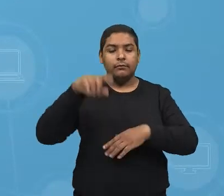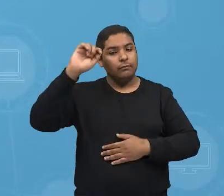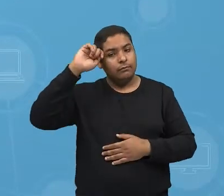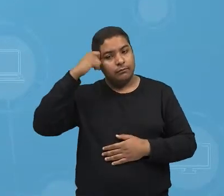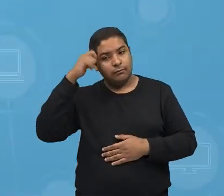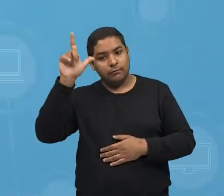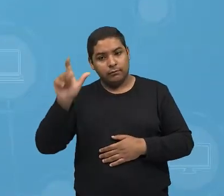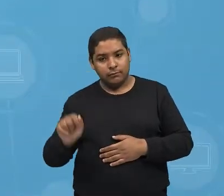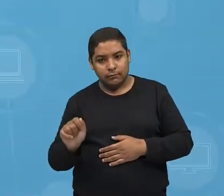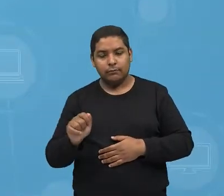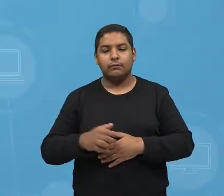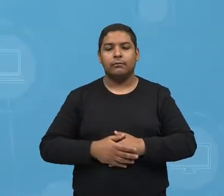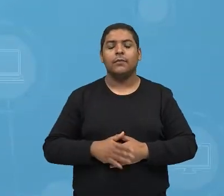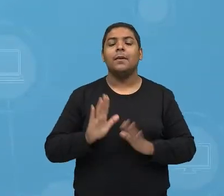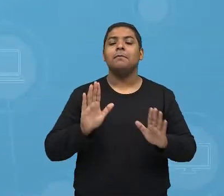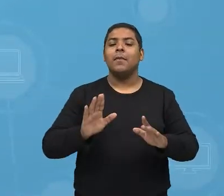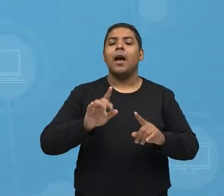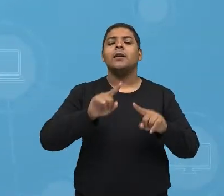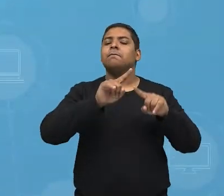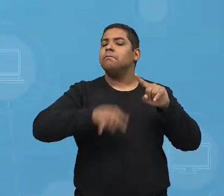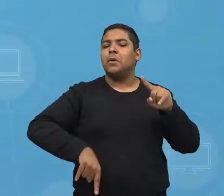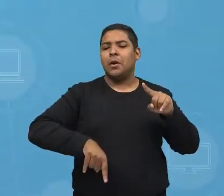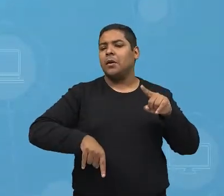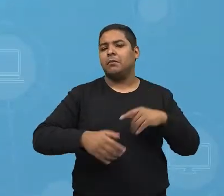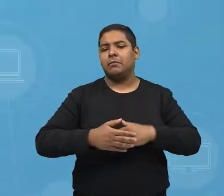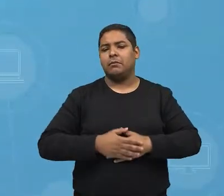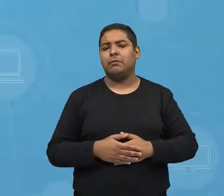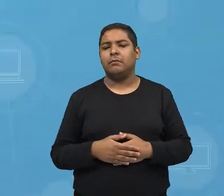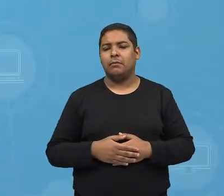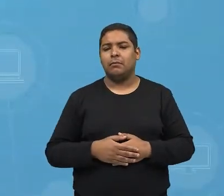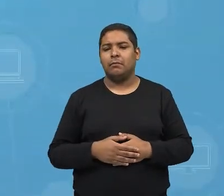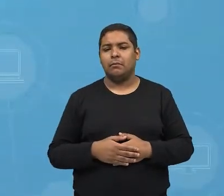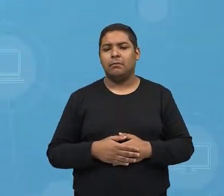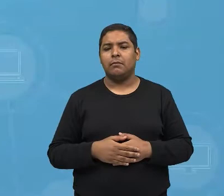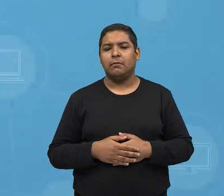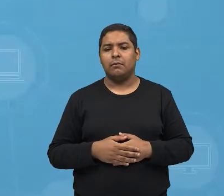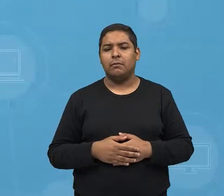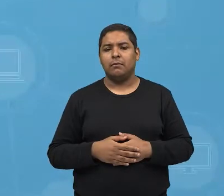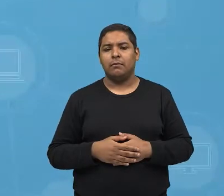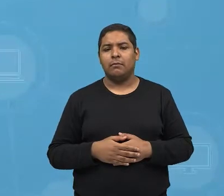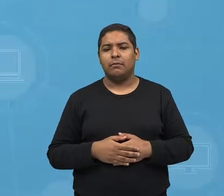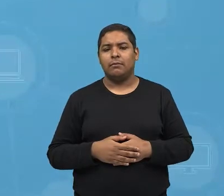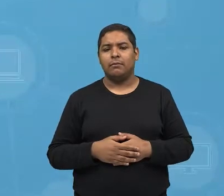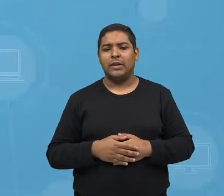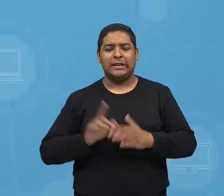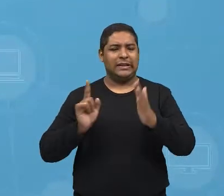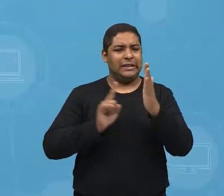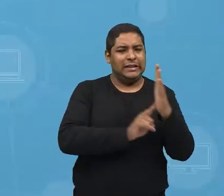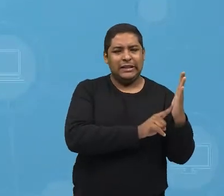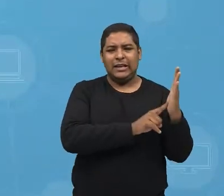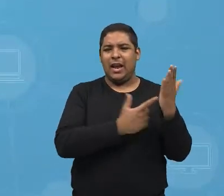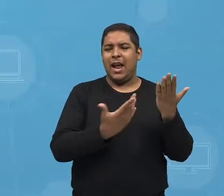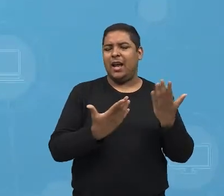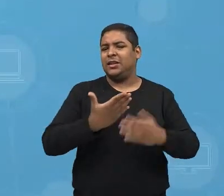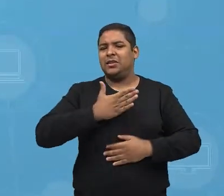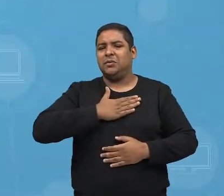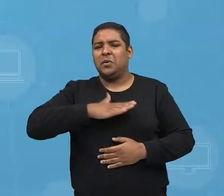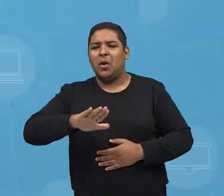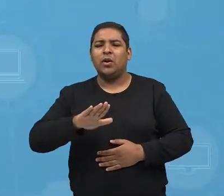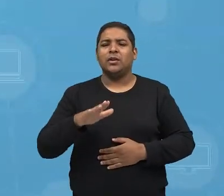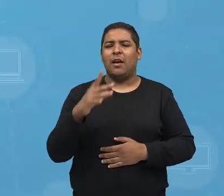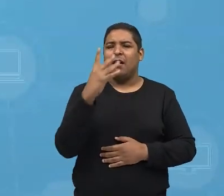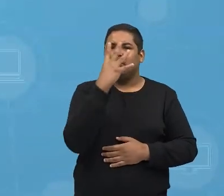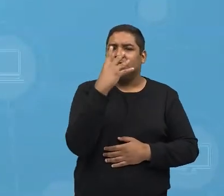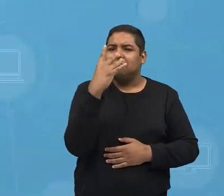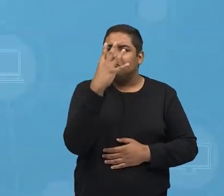africana, mas que foi proibida, né? Foi denunciada, achavam que os gestos eram muito, vamos dizer,